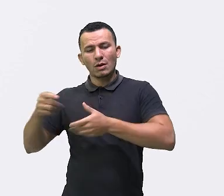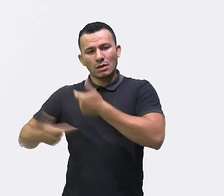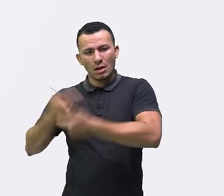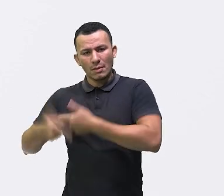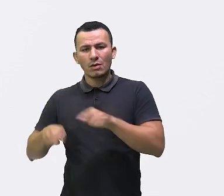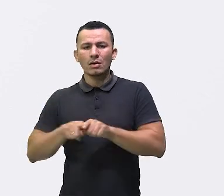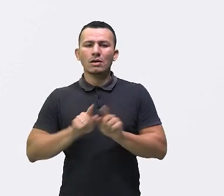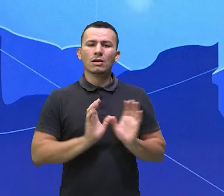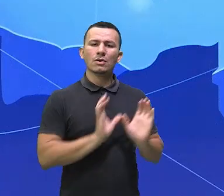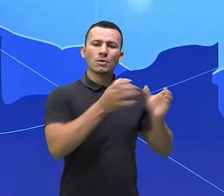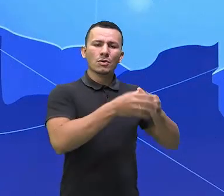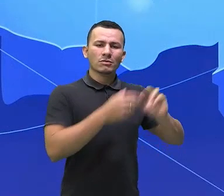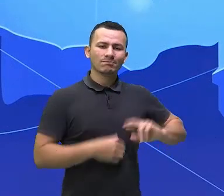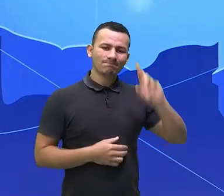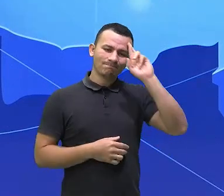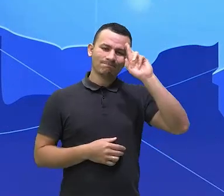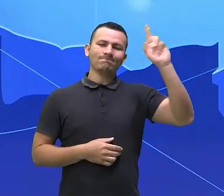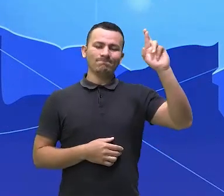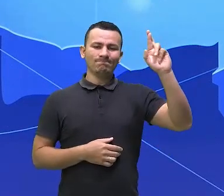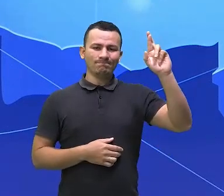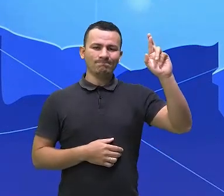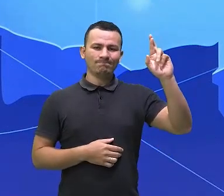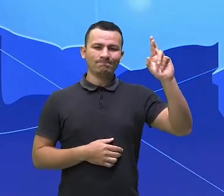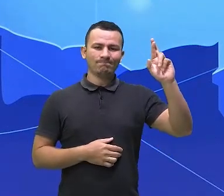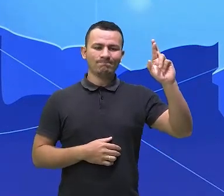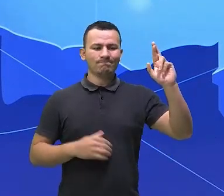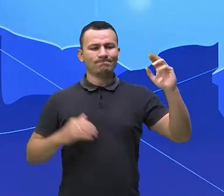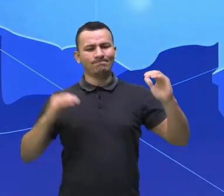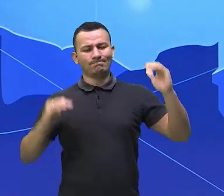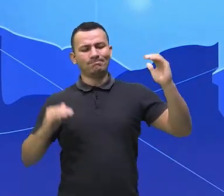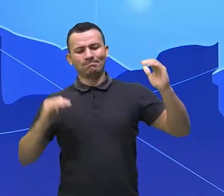das empresas, que Marx chama de